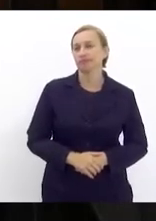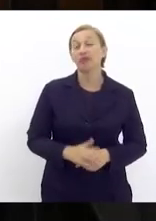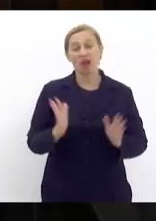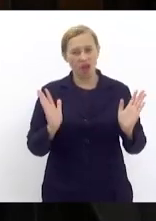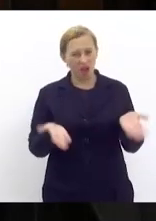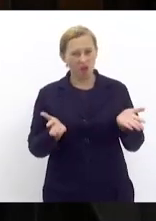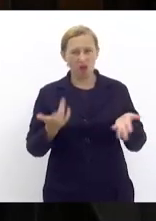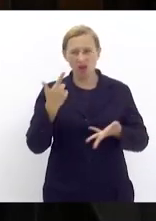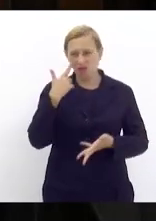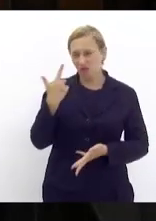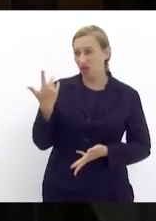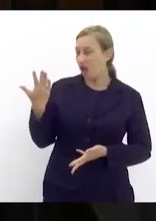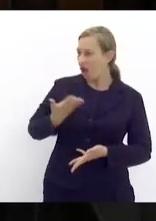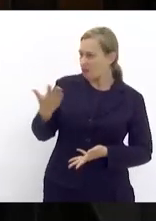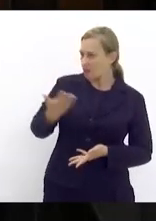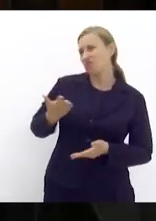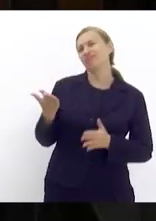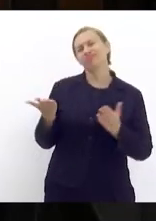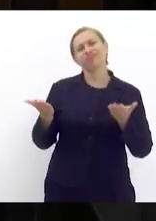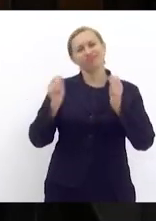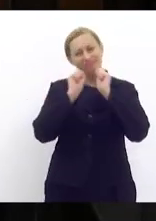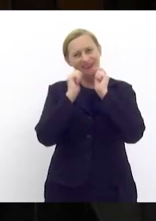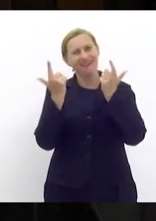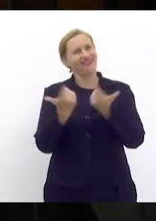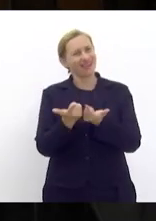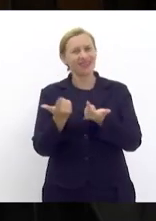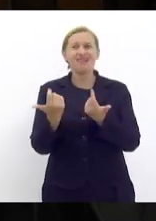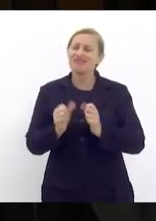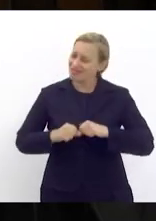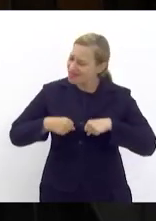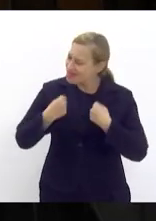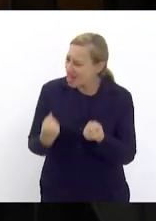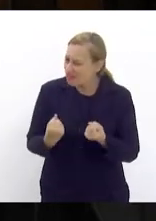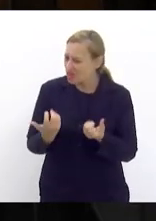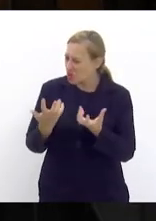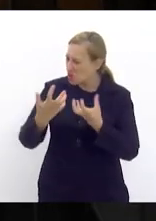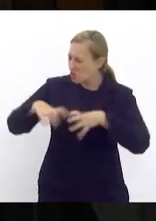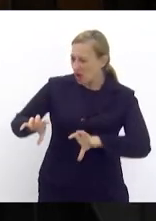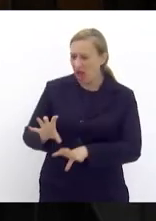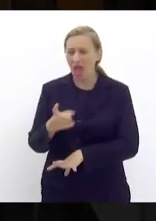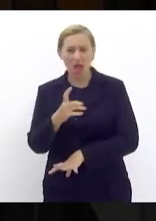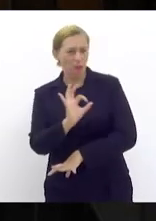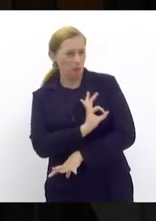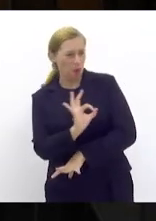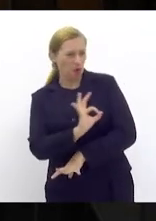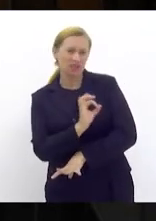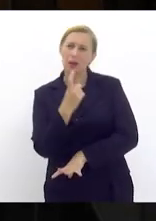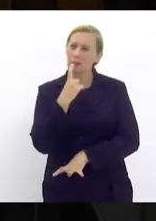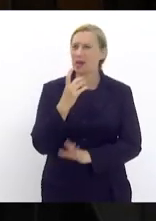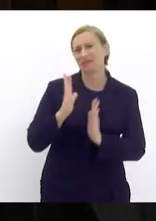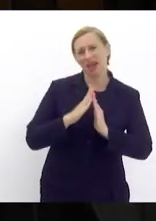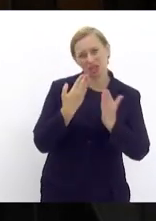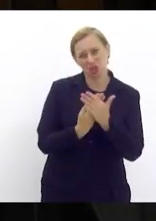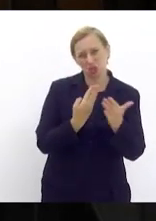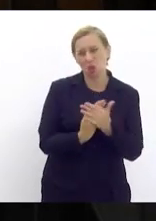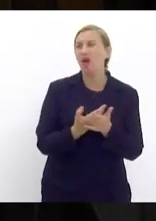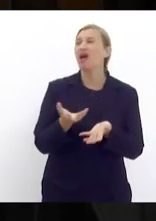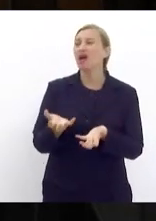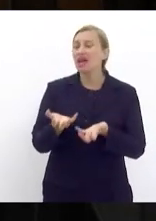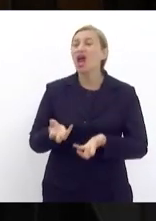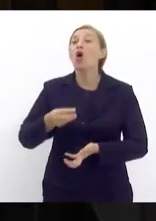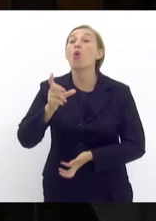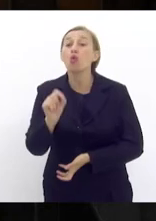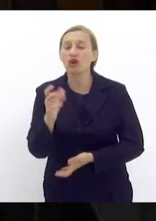Agora, ver colegas aqui dessa casa defenderem que não querem os policiais próximos das escolas, querem que